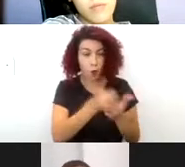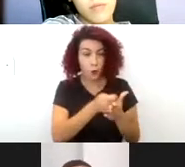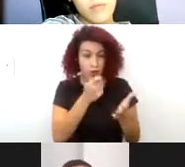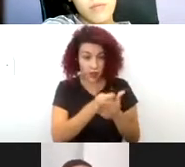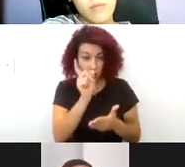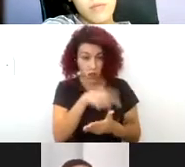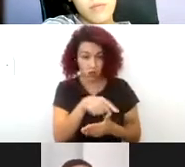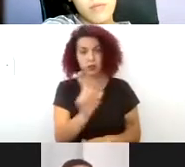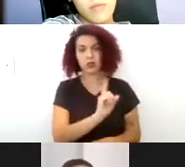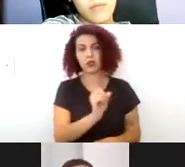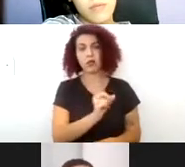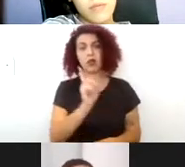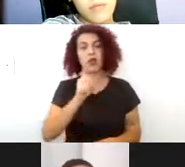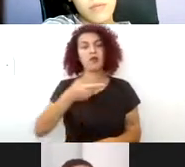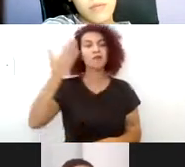colonial